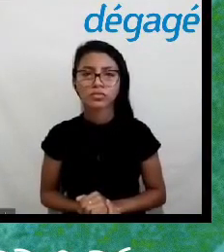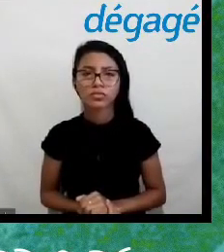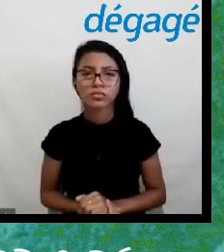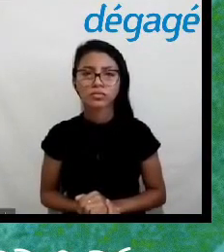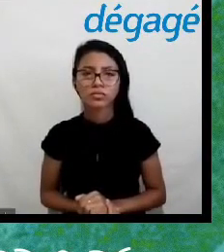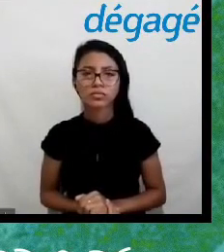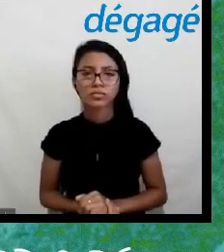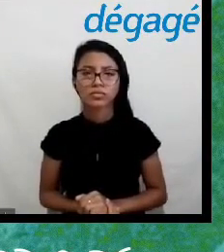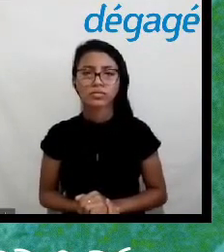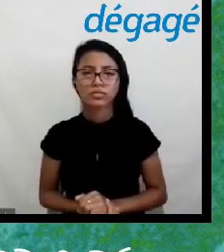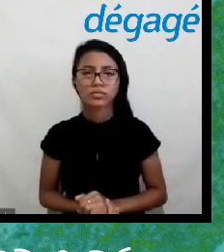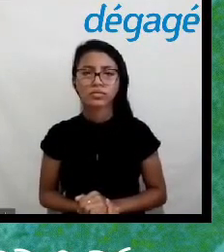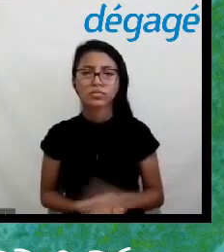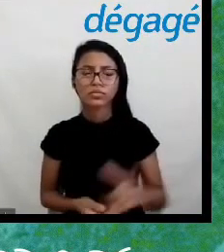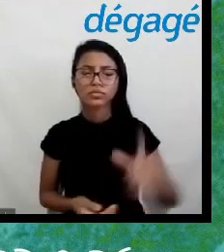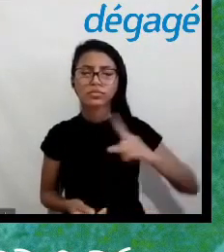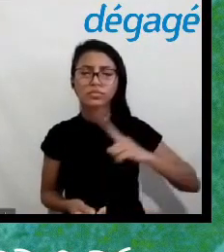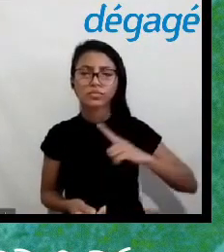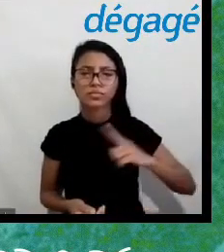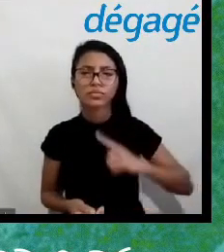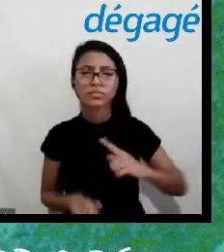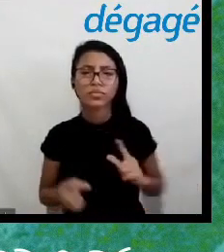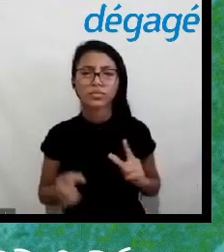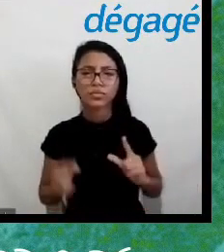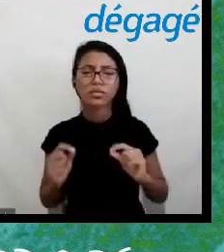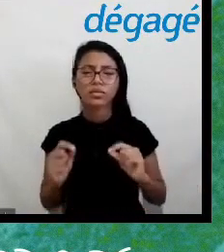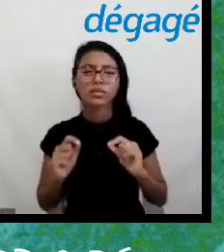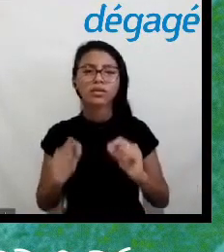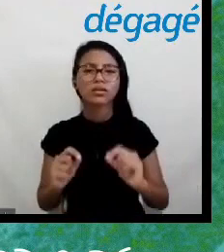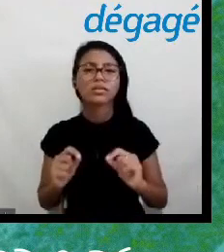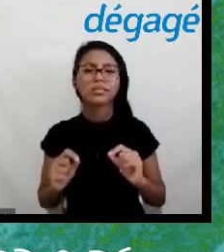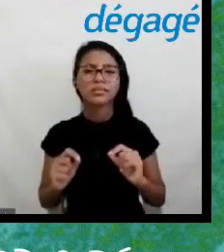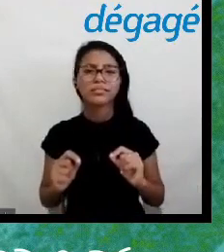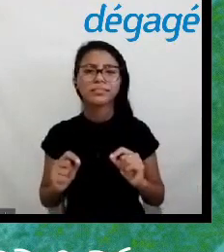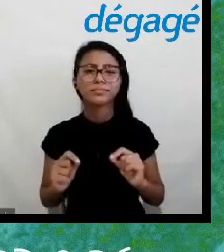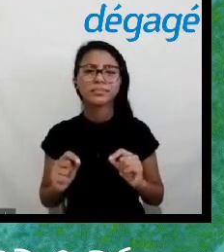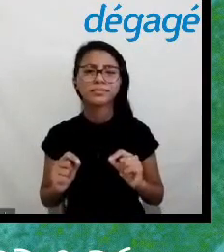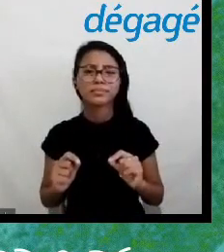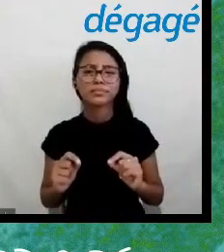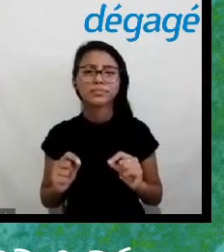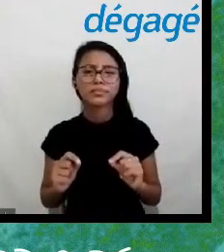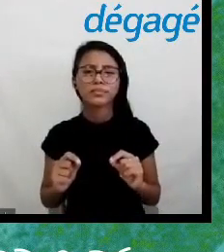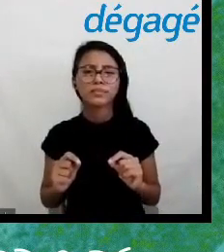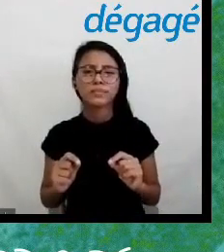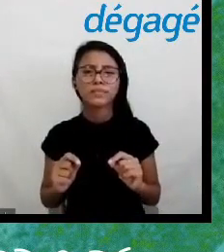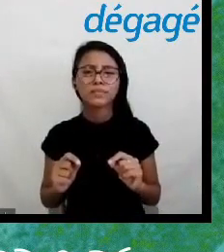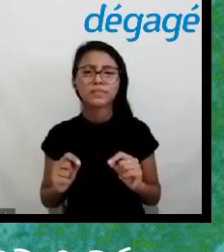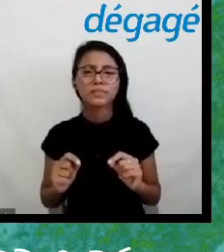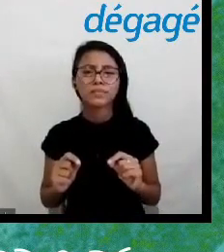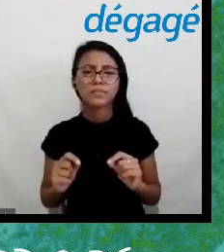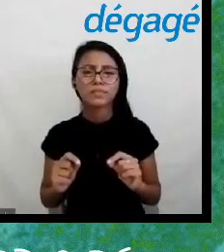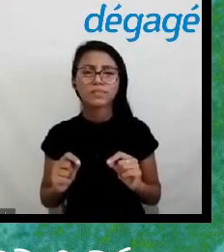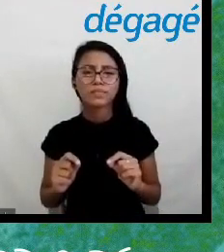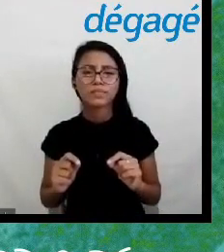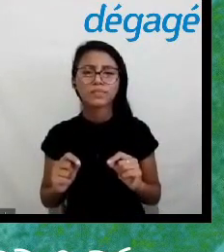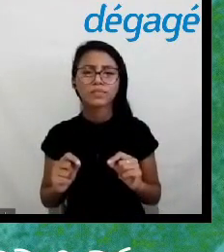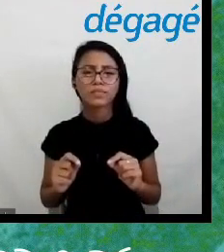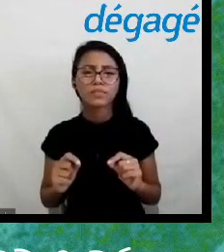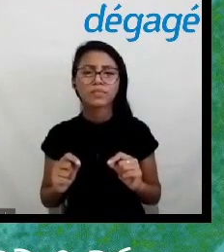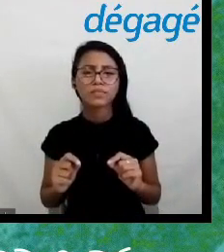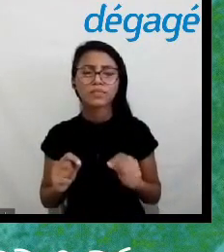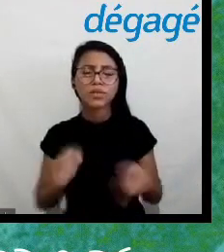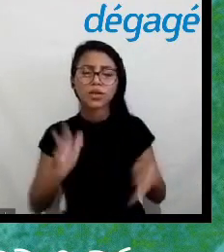montagem de quebra-cabeça, digamos assim, de cada área, né? Então, essa parte transdisciplinar é